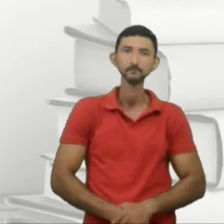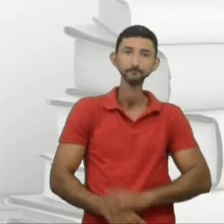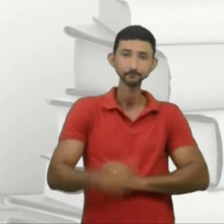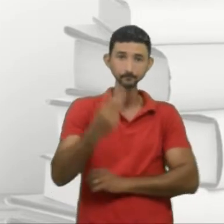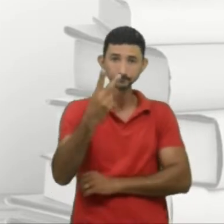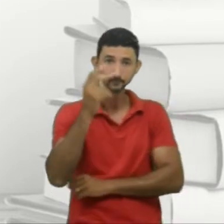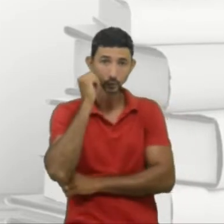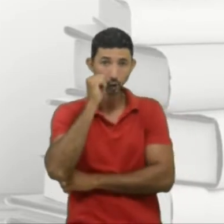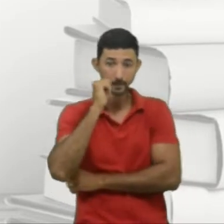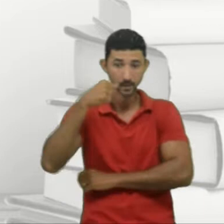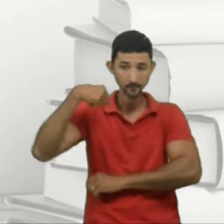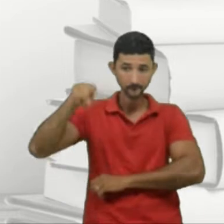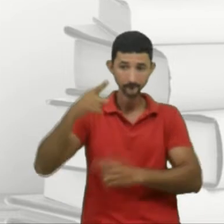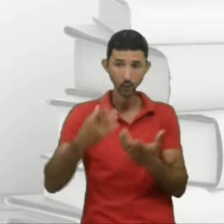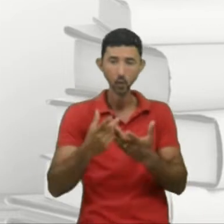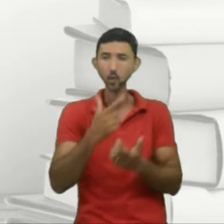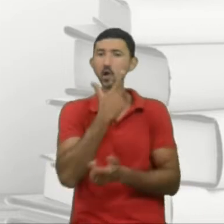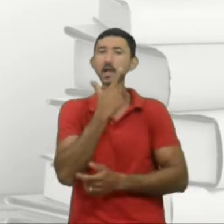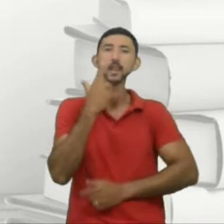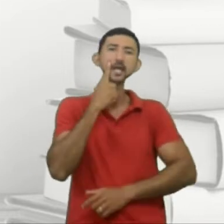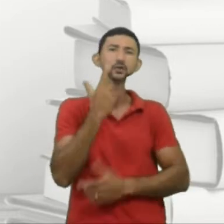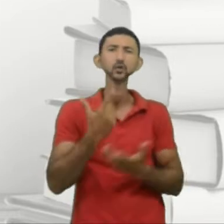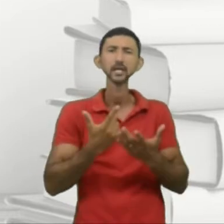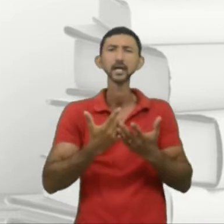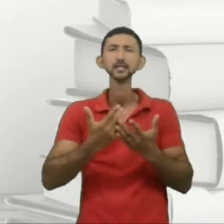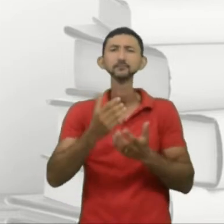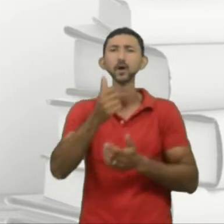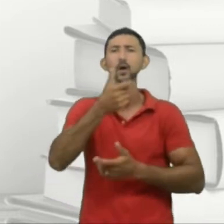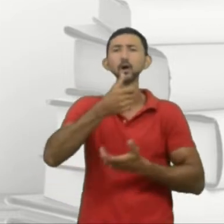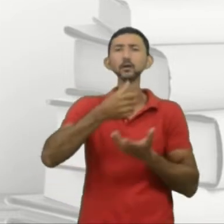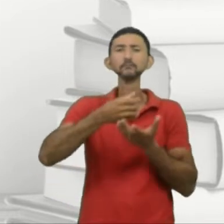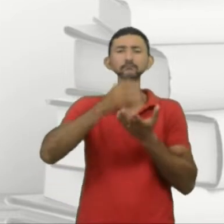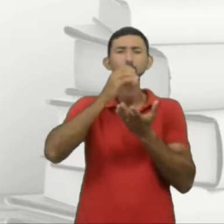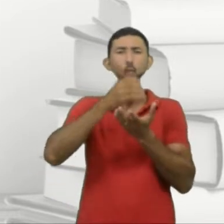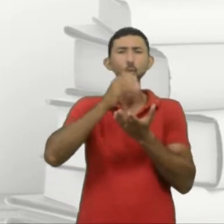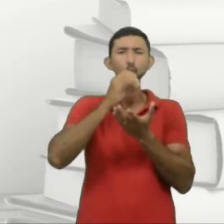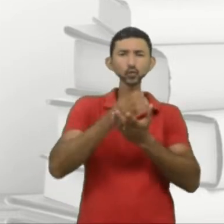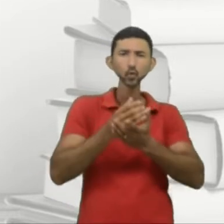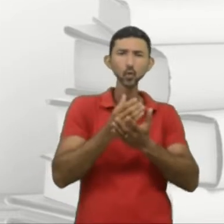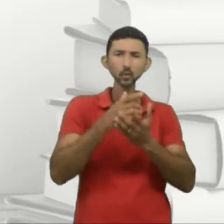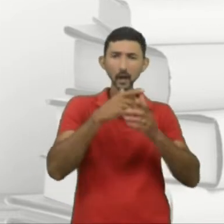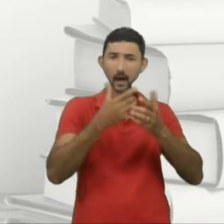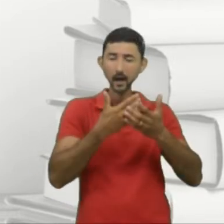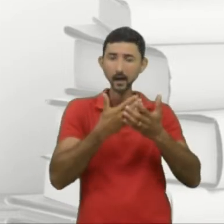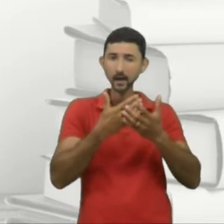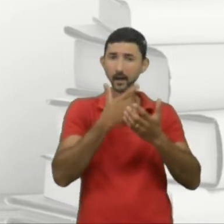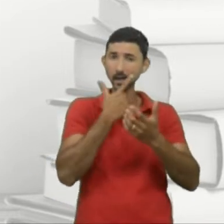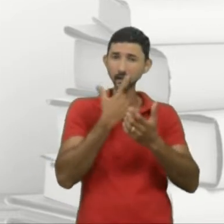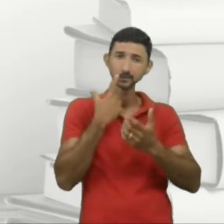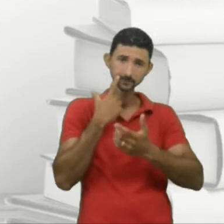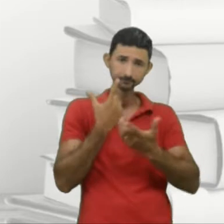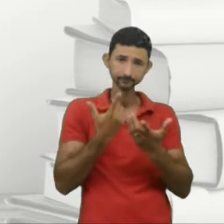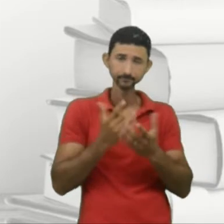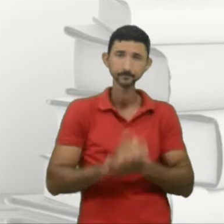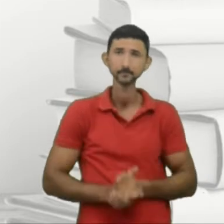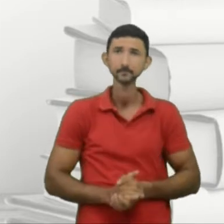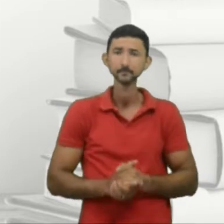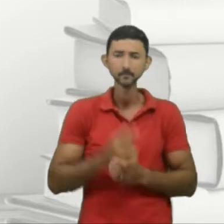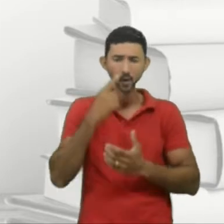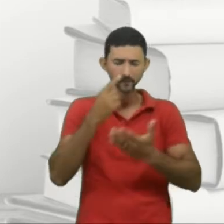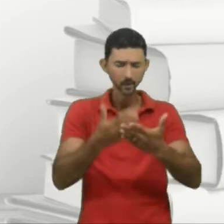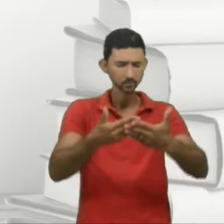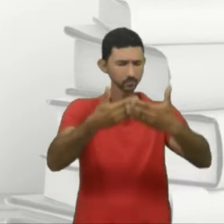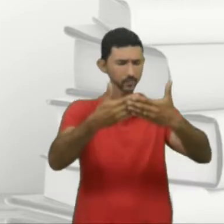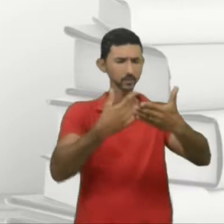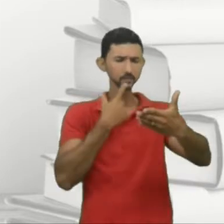a uma lanchonete para cada uma delas tomar um suco e comer um lanche natural. Pediram o cardápio e verificaram